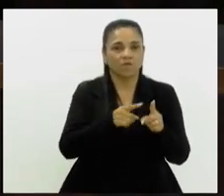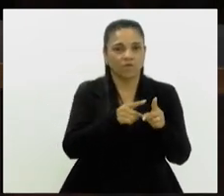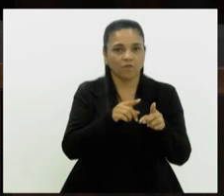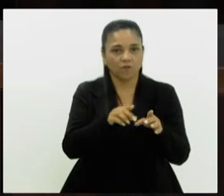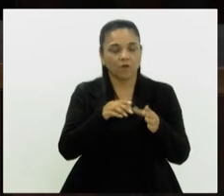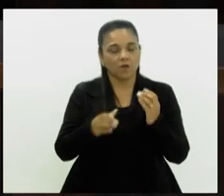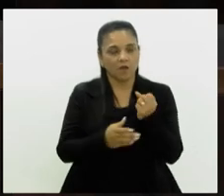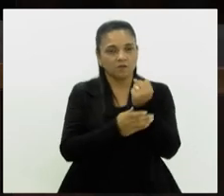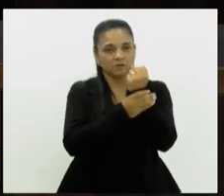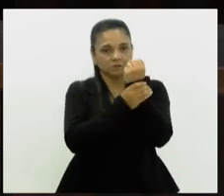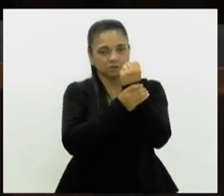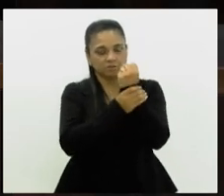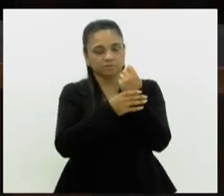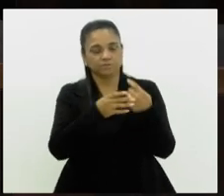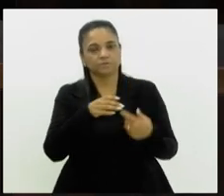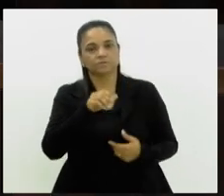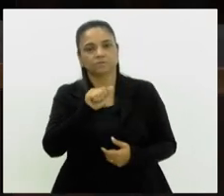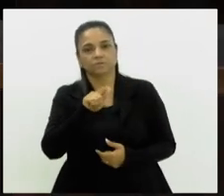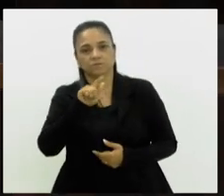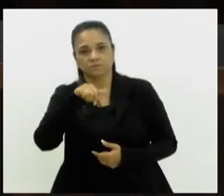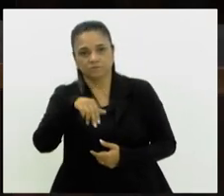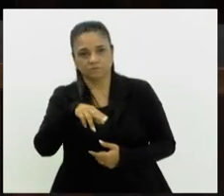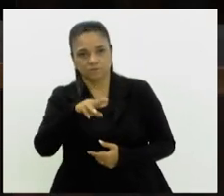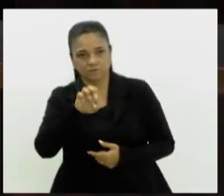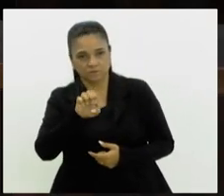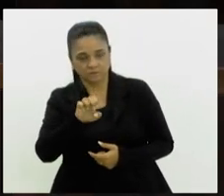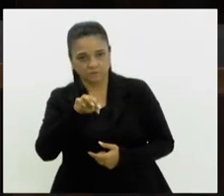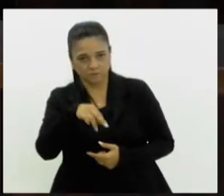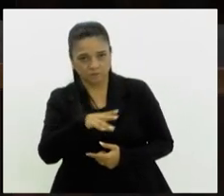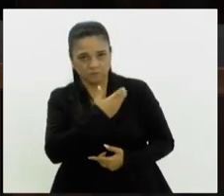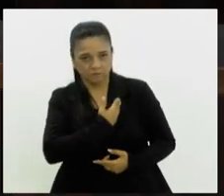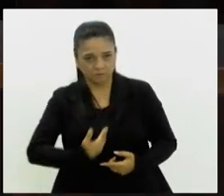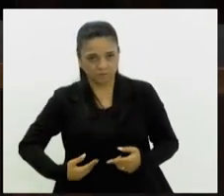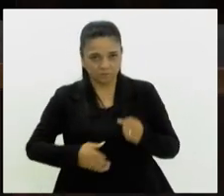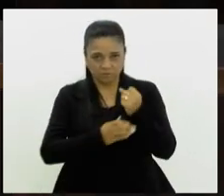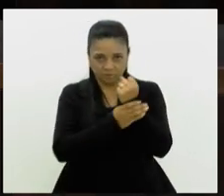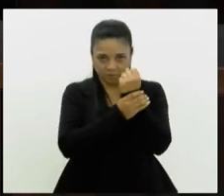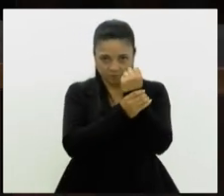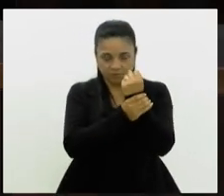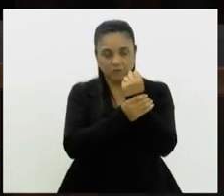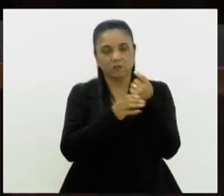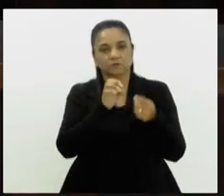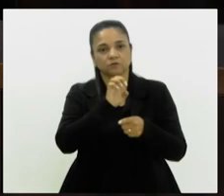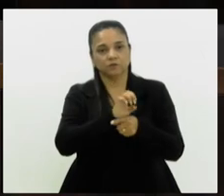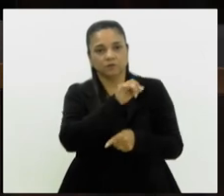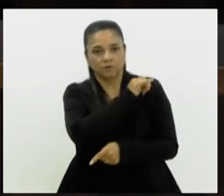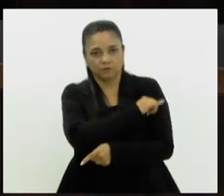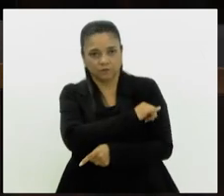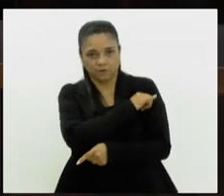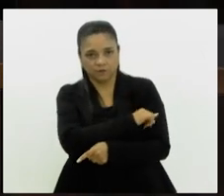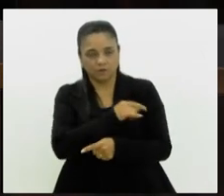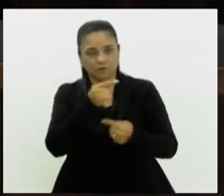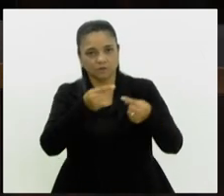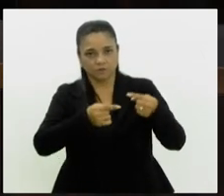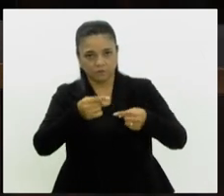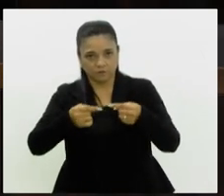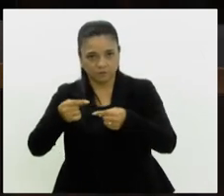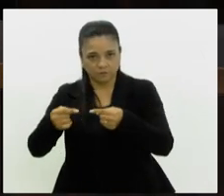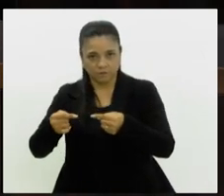de segurança pública em todo o Estado do Rio de Janeiro e da outras providências. Em